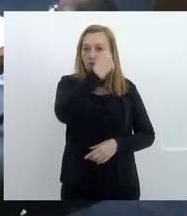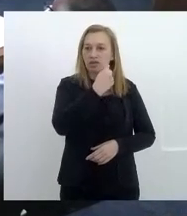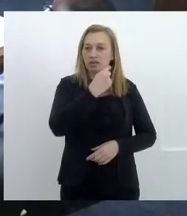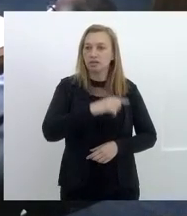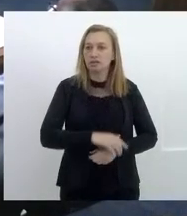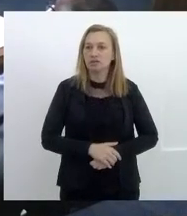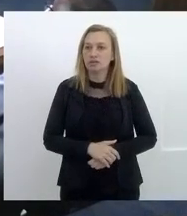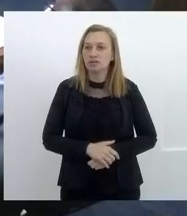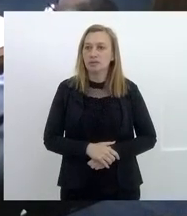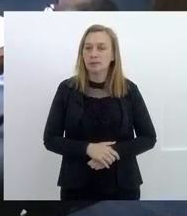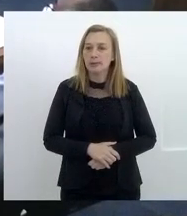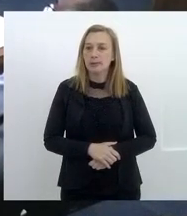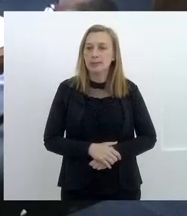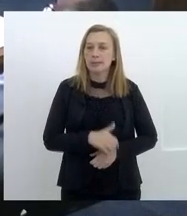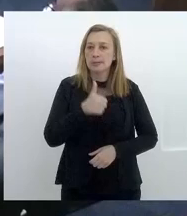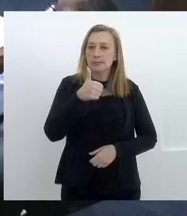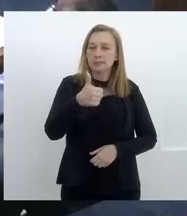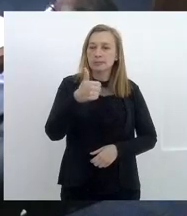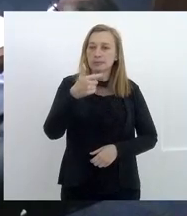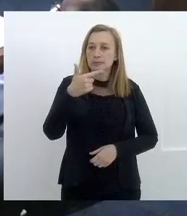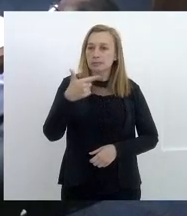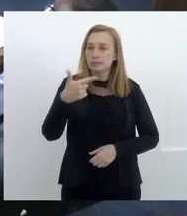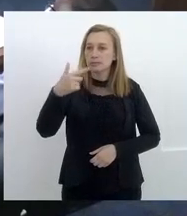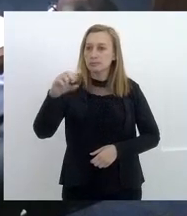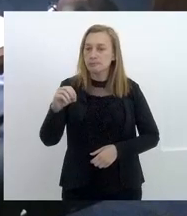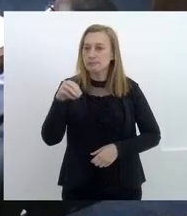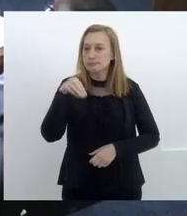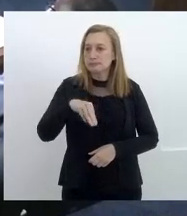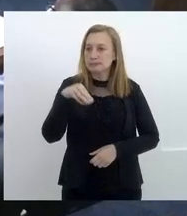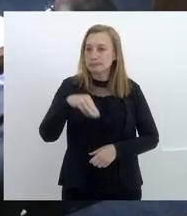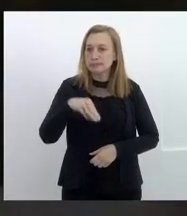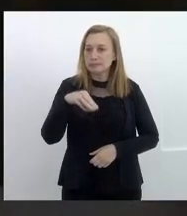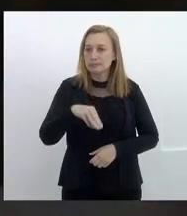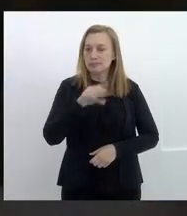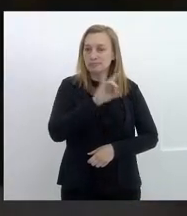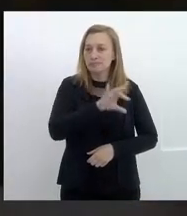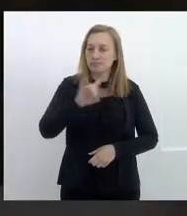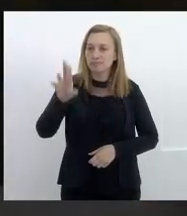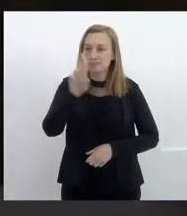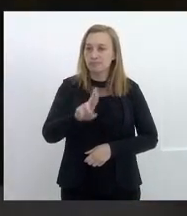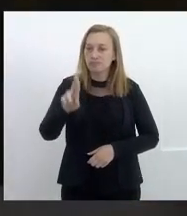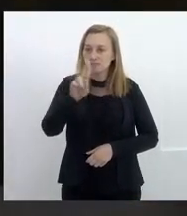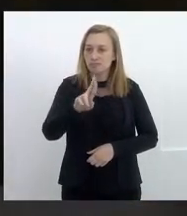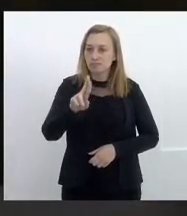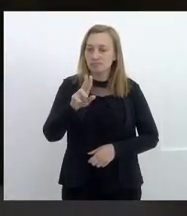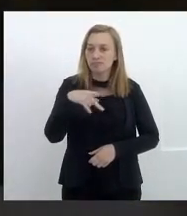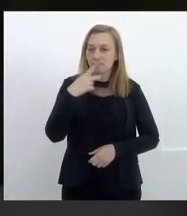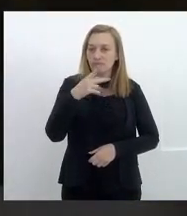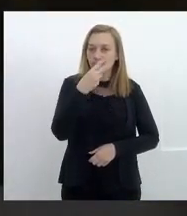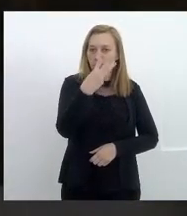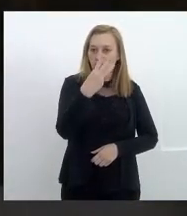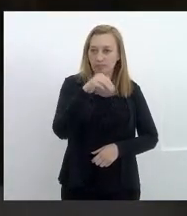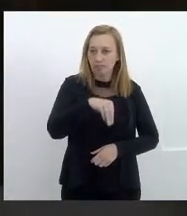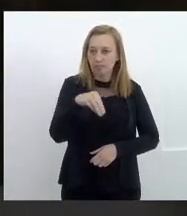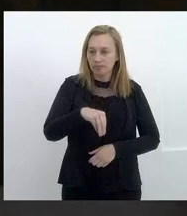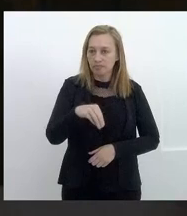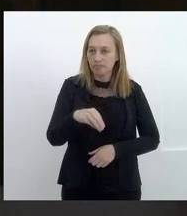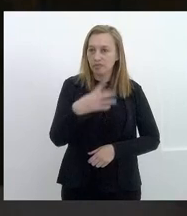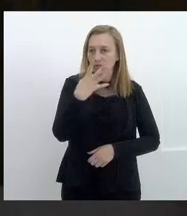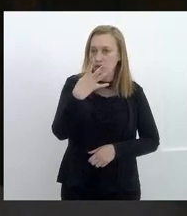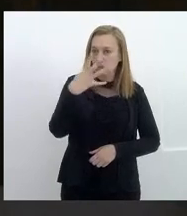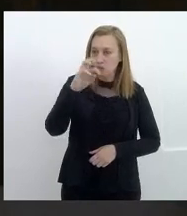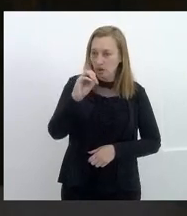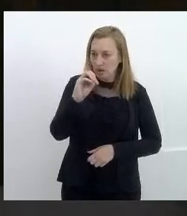audiência portanto 120 minutos ele te adotar o critério de cada um fazer os da palavra por três minutos permite que